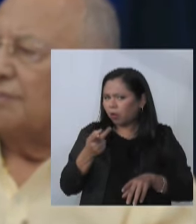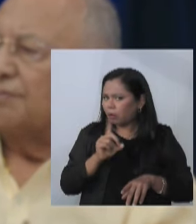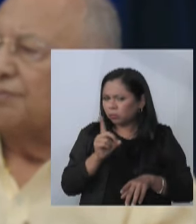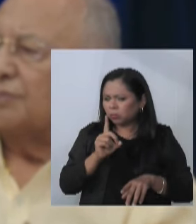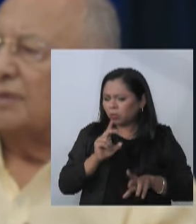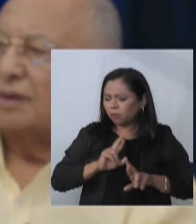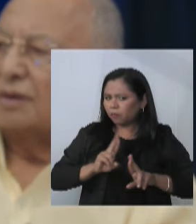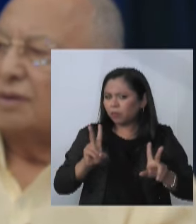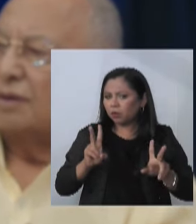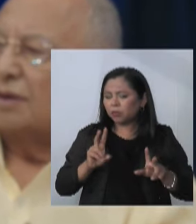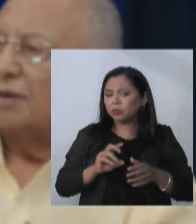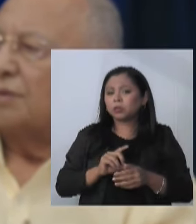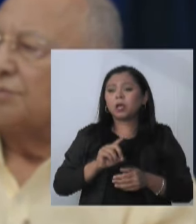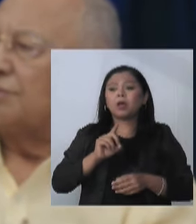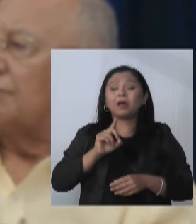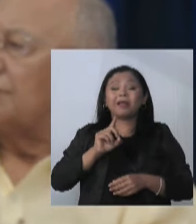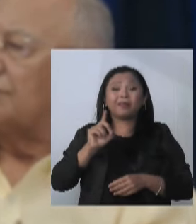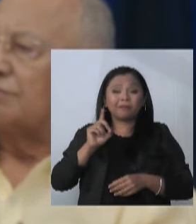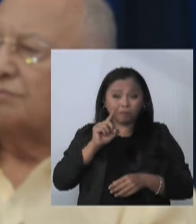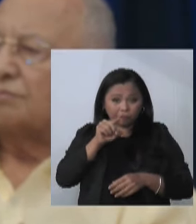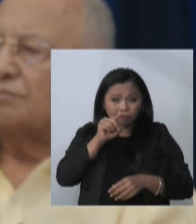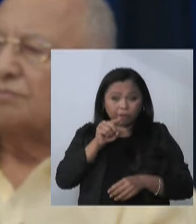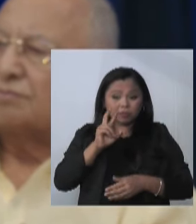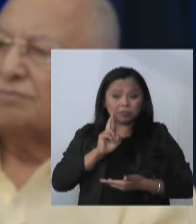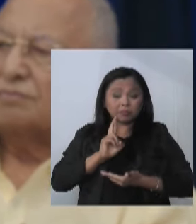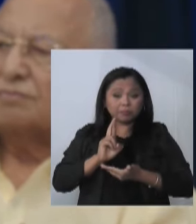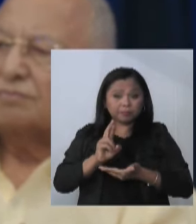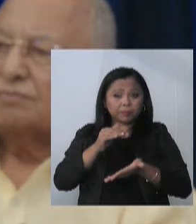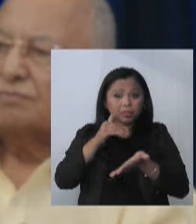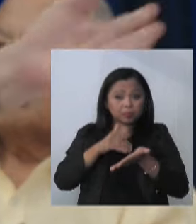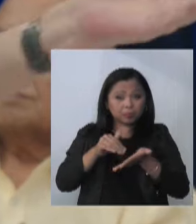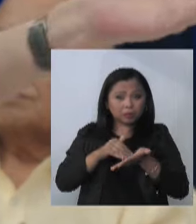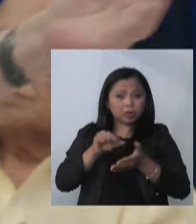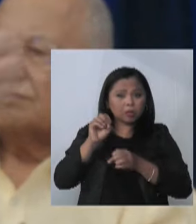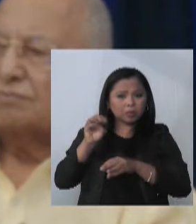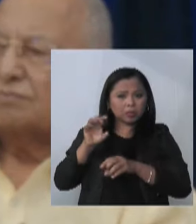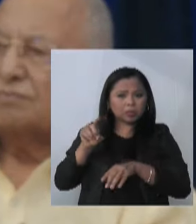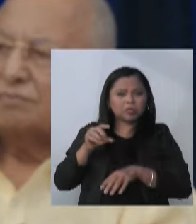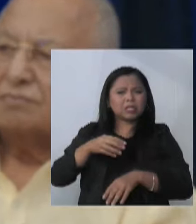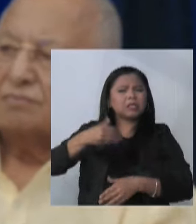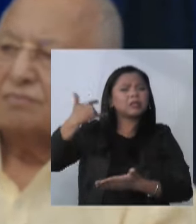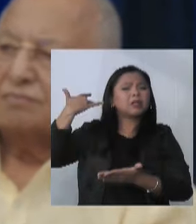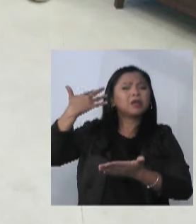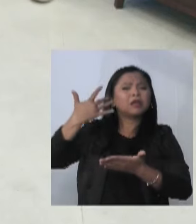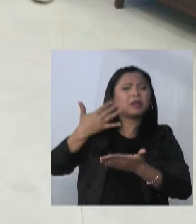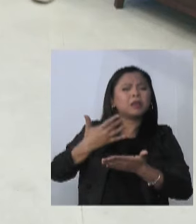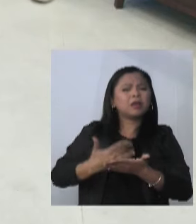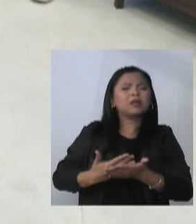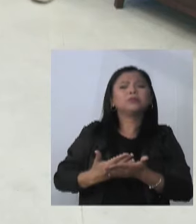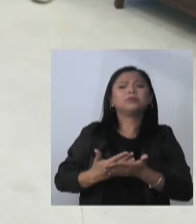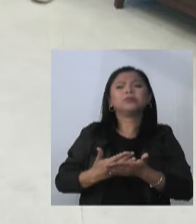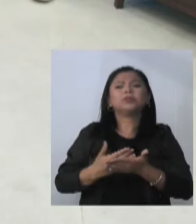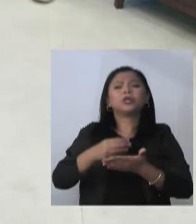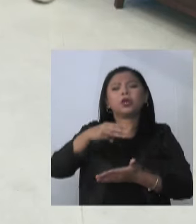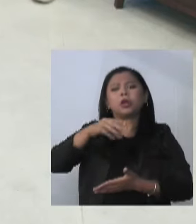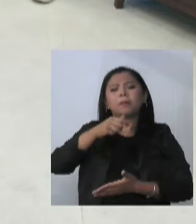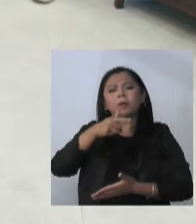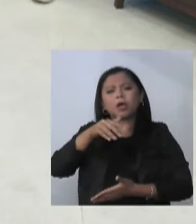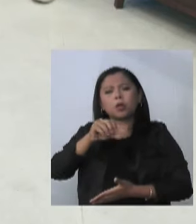Bom Jesus desde o governo Mão Santa. Você teria coragem de trazer essa experiência mal sucedida para